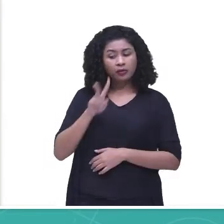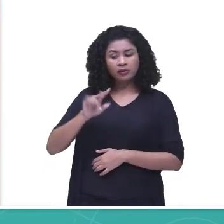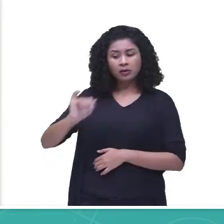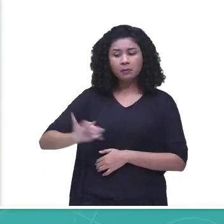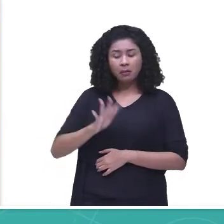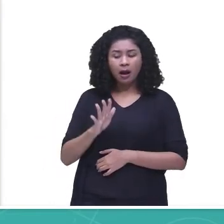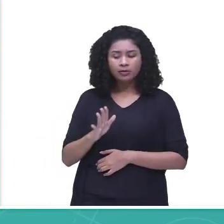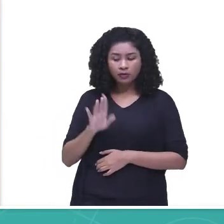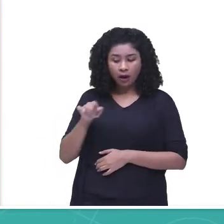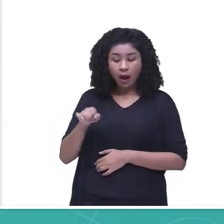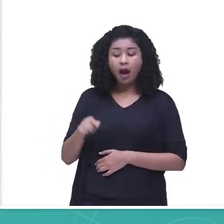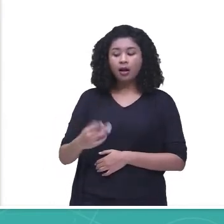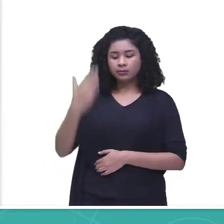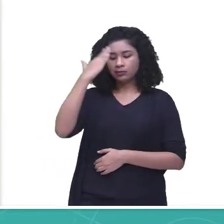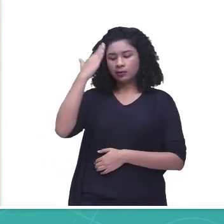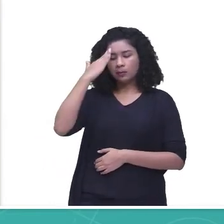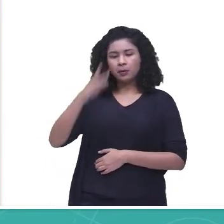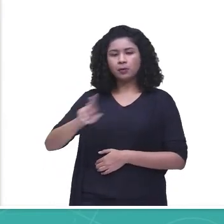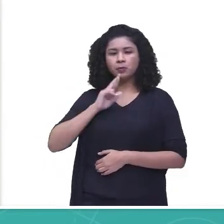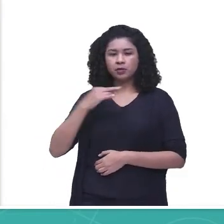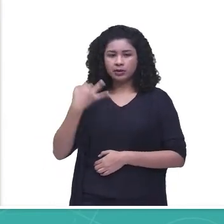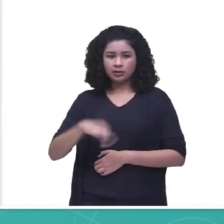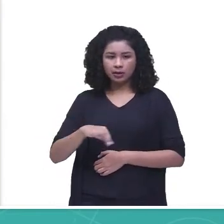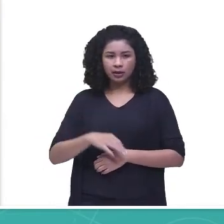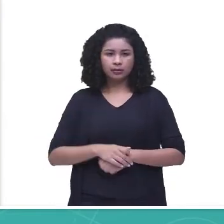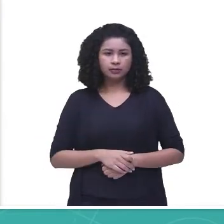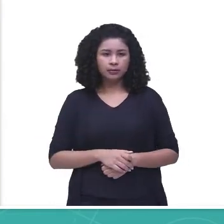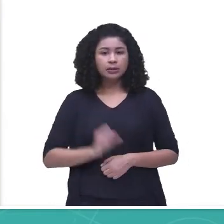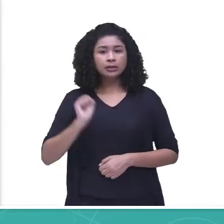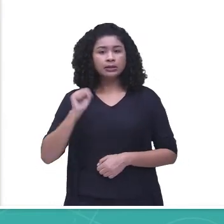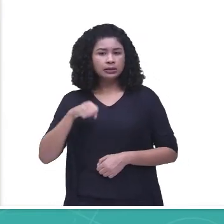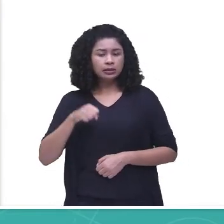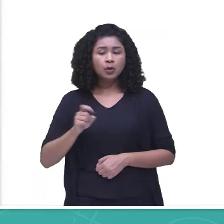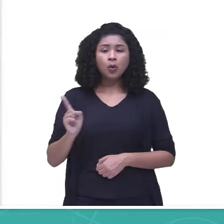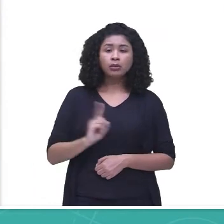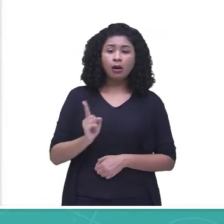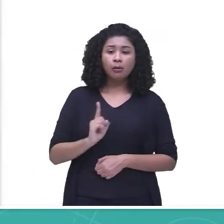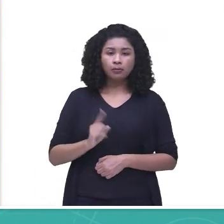correta. Yes, they do. No, they don't. Letra B.